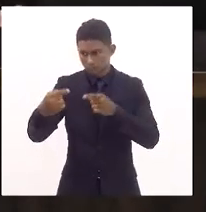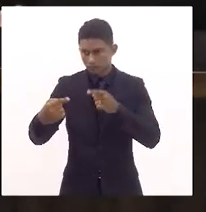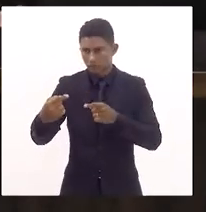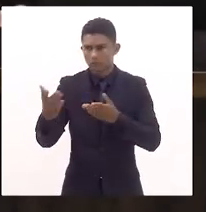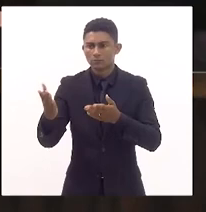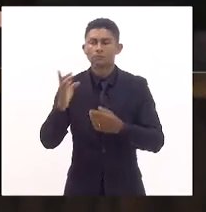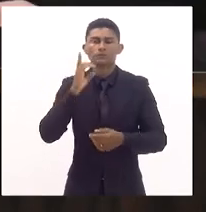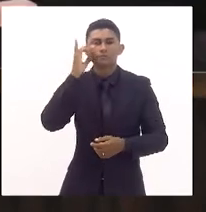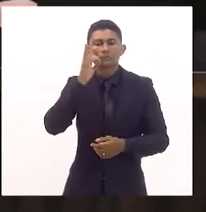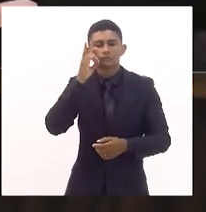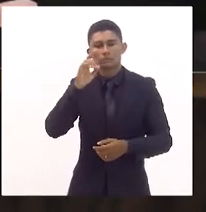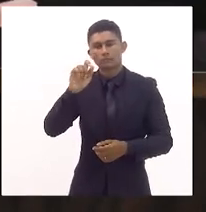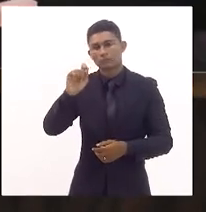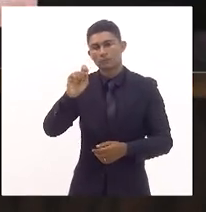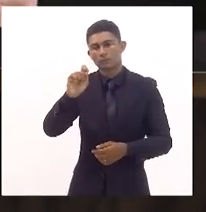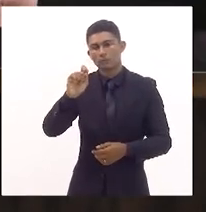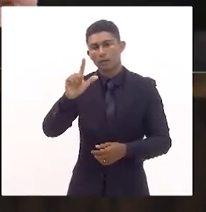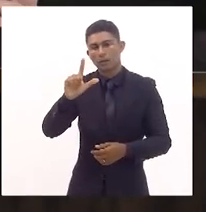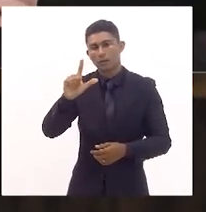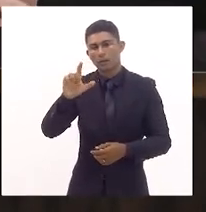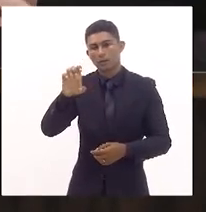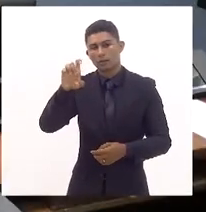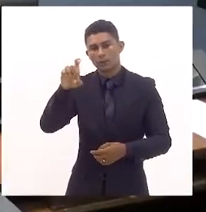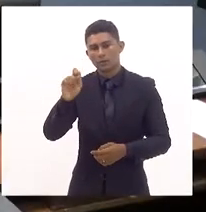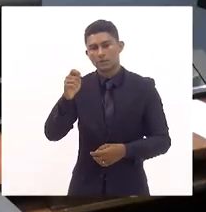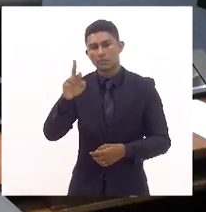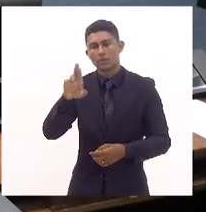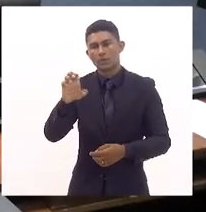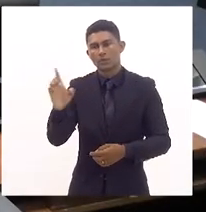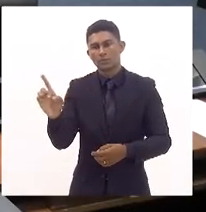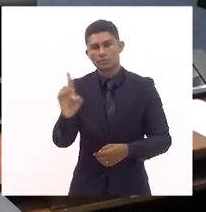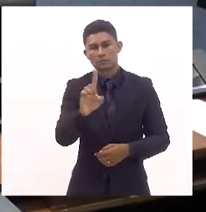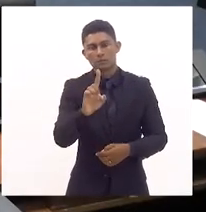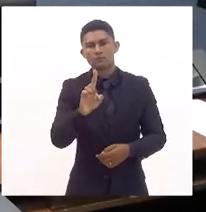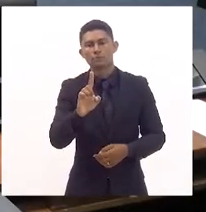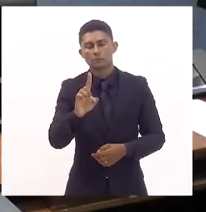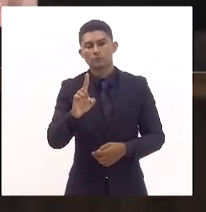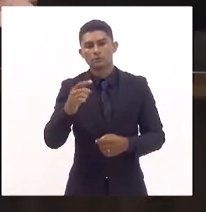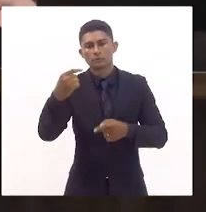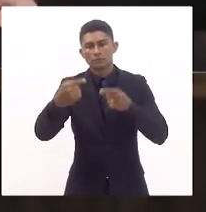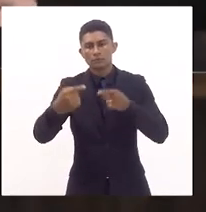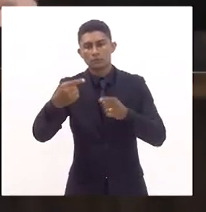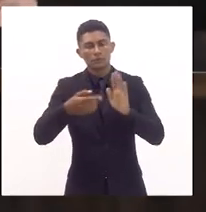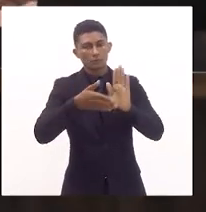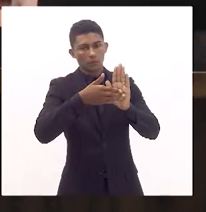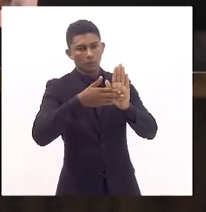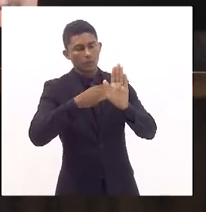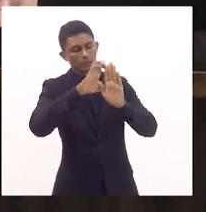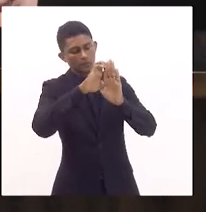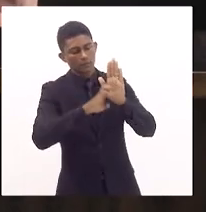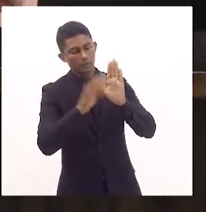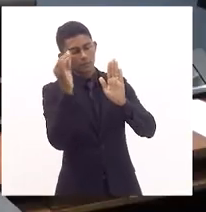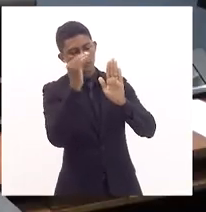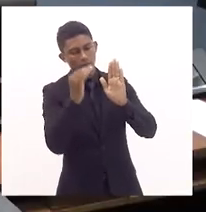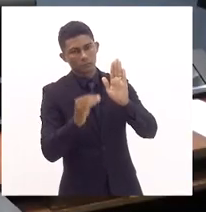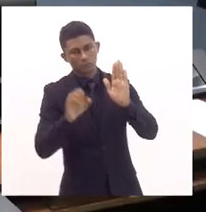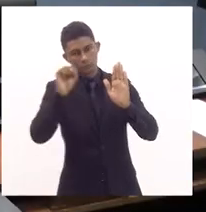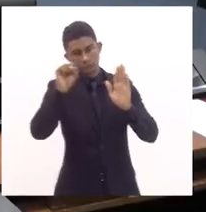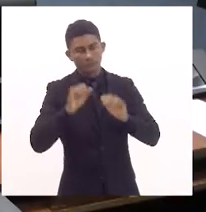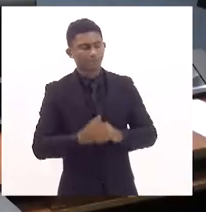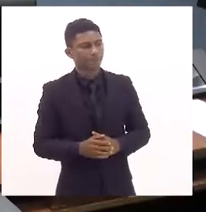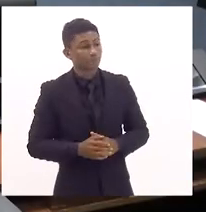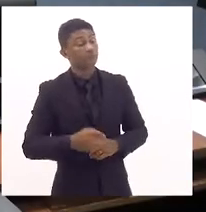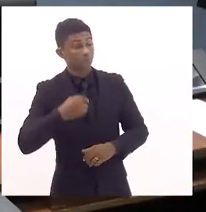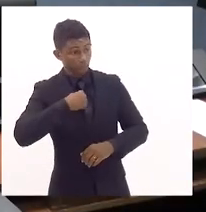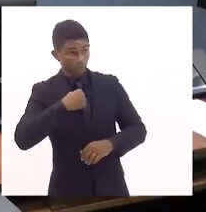Deputado Alexandre Freitas, para discutir. Já adiantando que a presente proposta recebeu 8 emendas. Eu emendei,